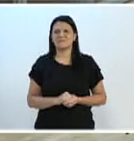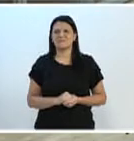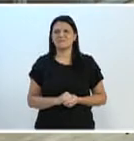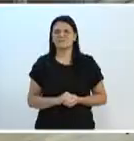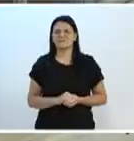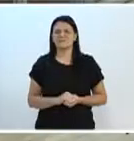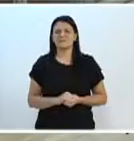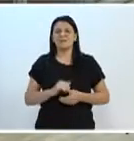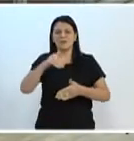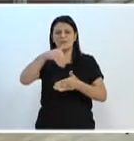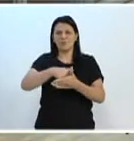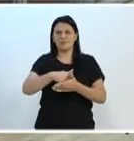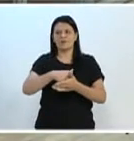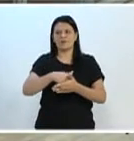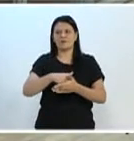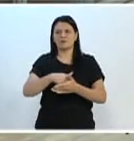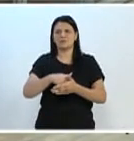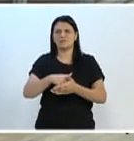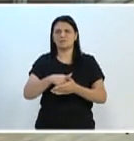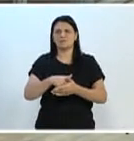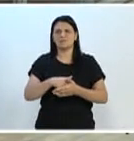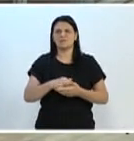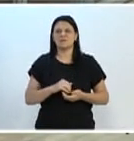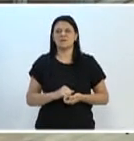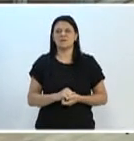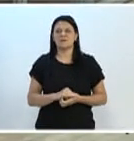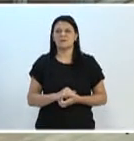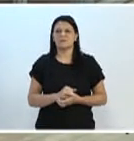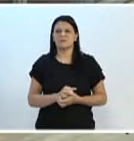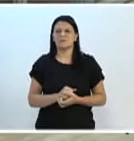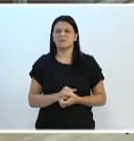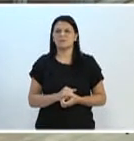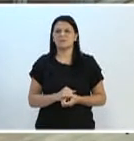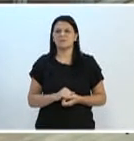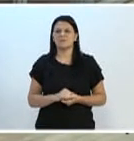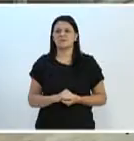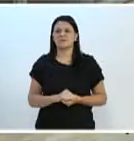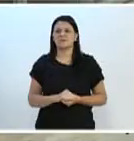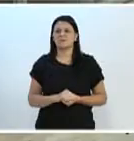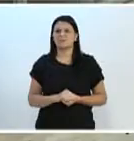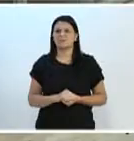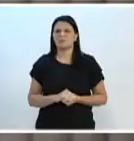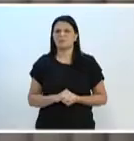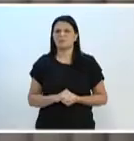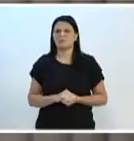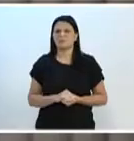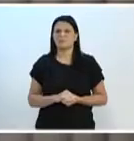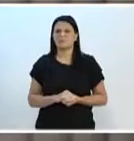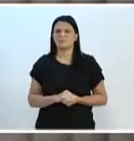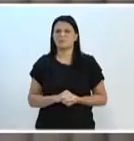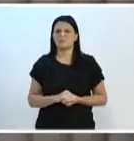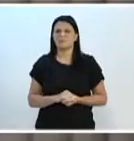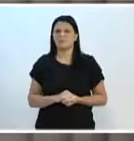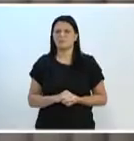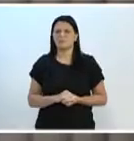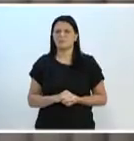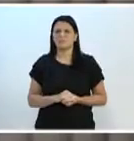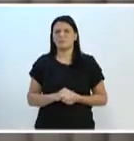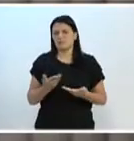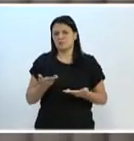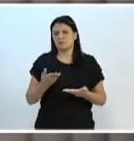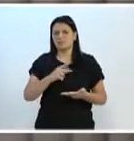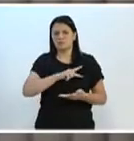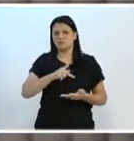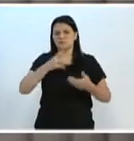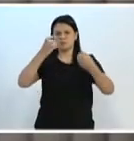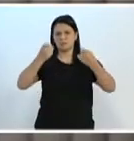Eu voto avulso. Não. Todos os 4 avulsos. Foi assim que o presidente havia falado.